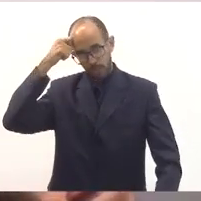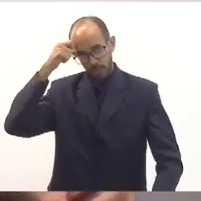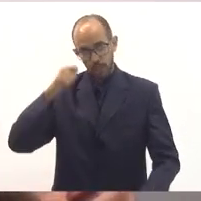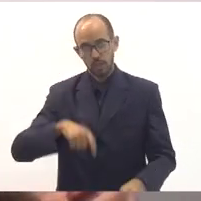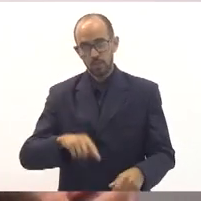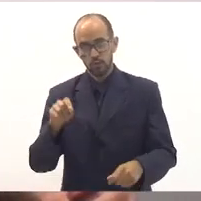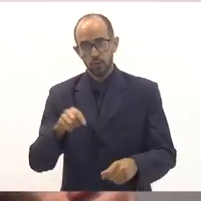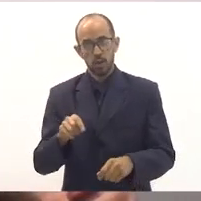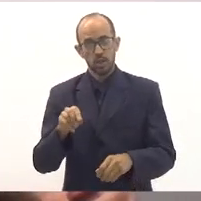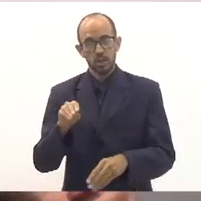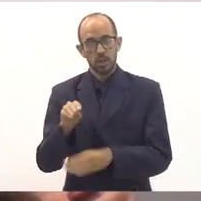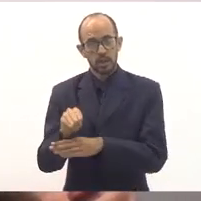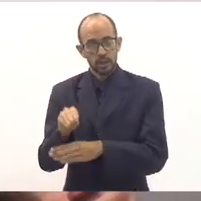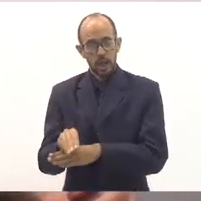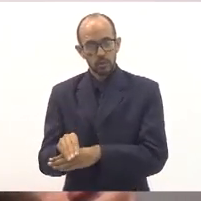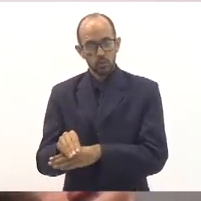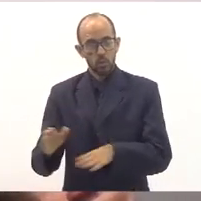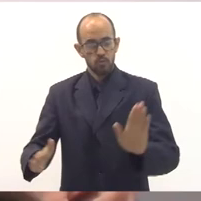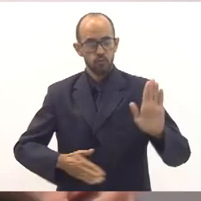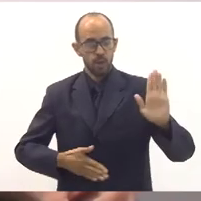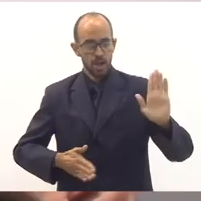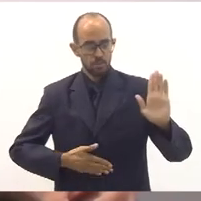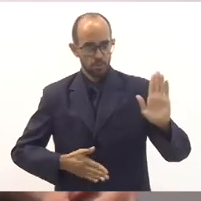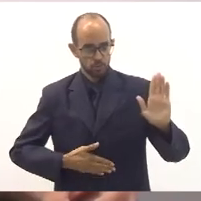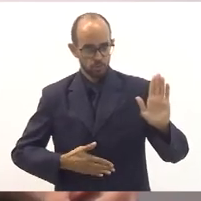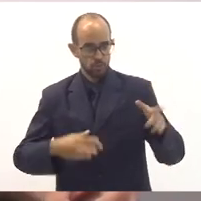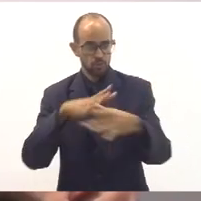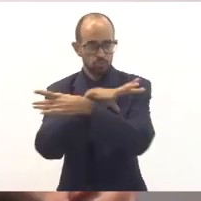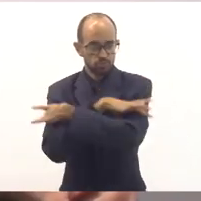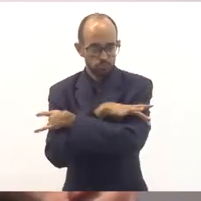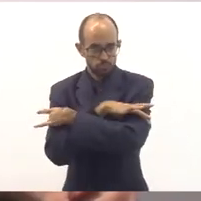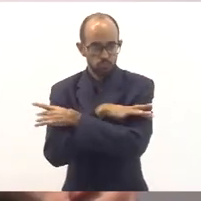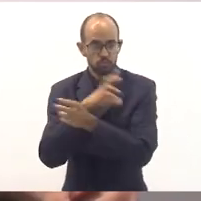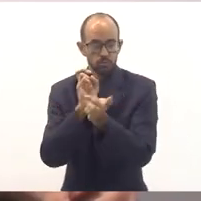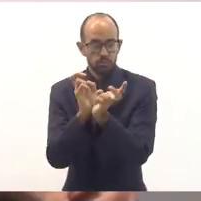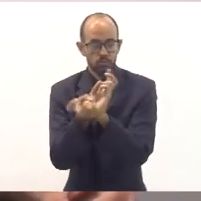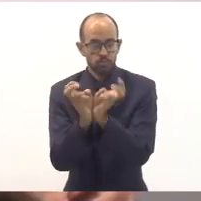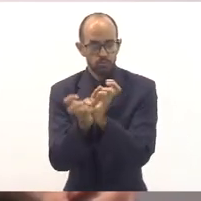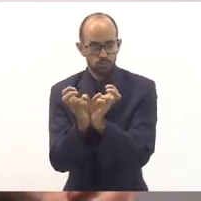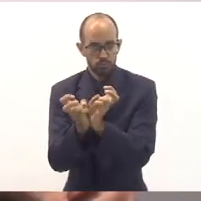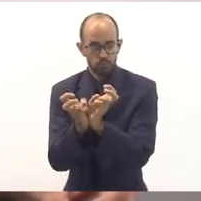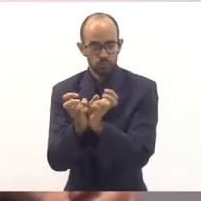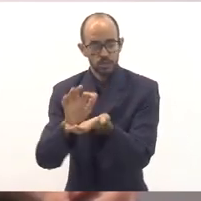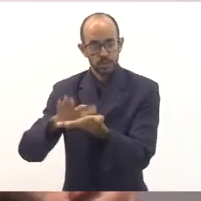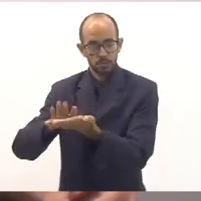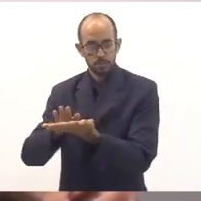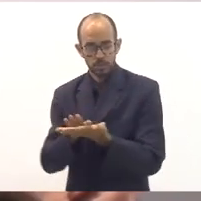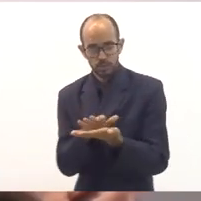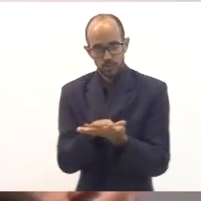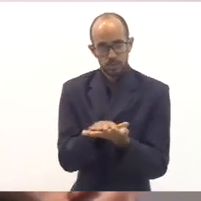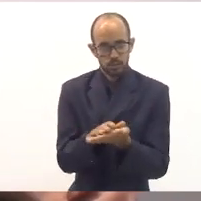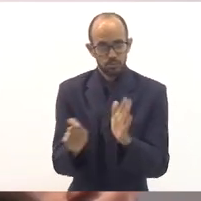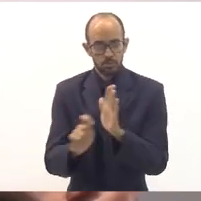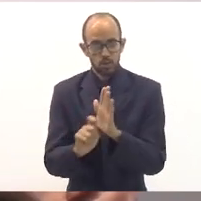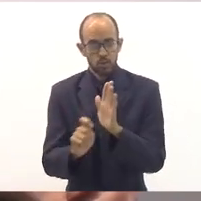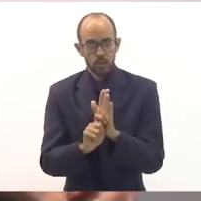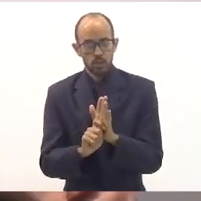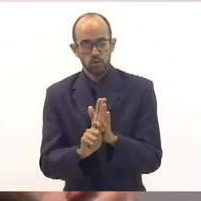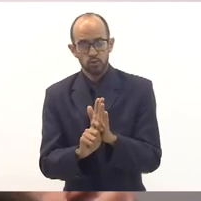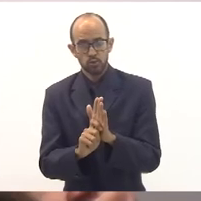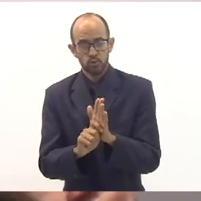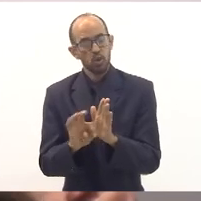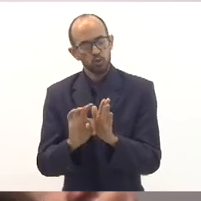ser tratada como Vadir candomblecistas capoeiristas sambistas maconheiros